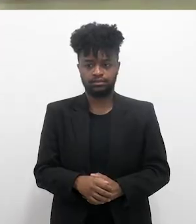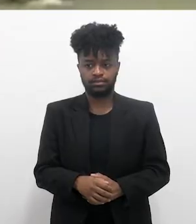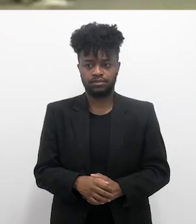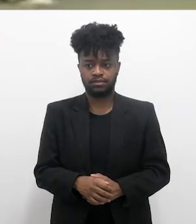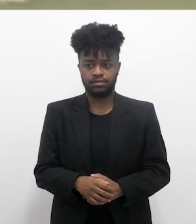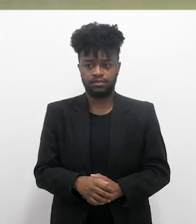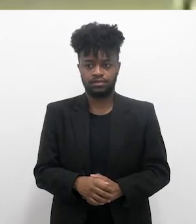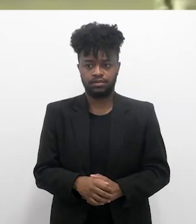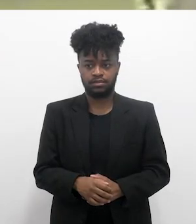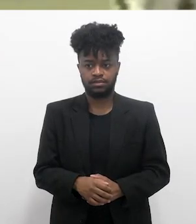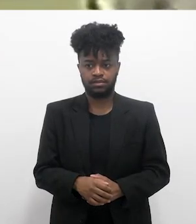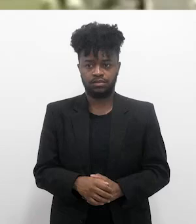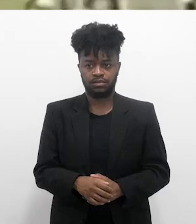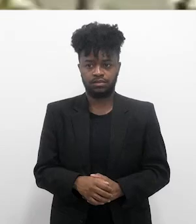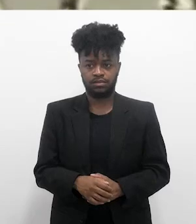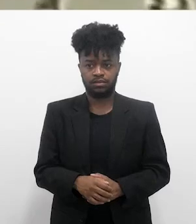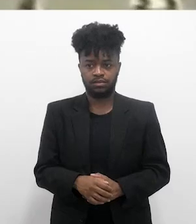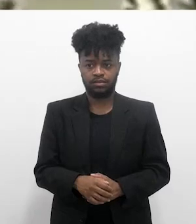o Zico, é